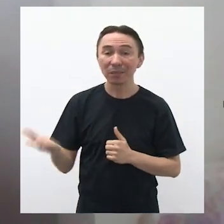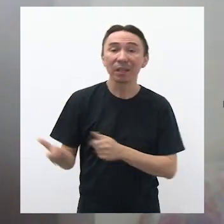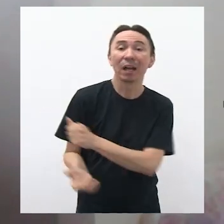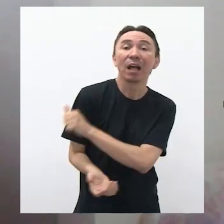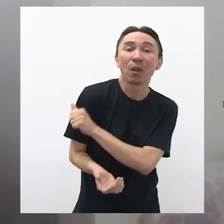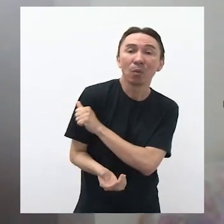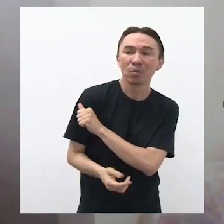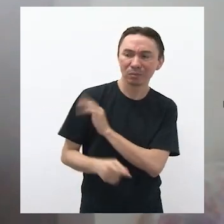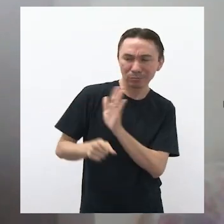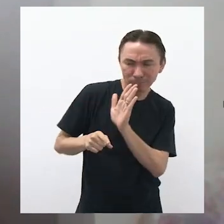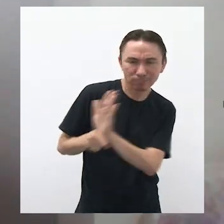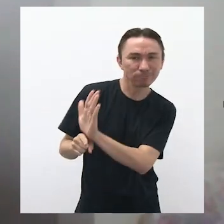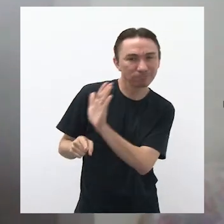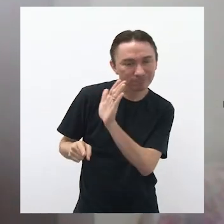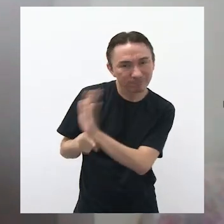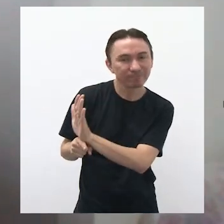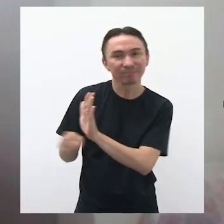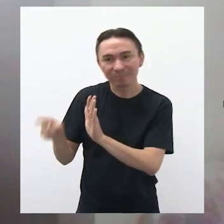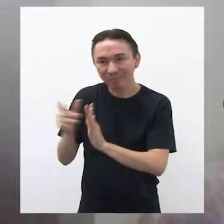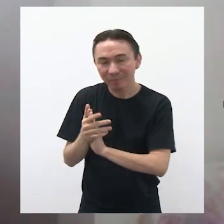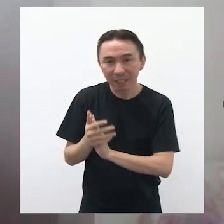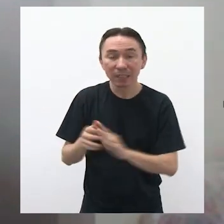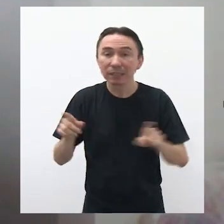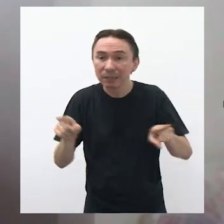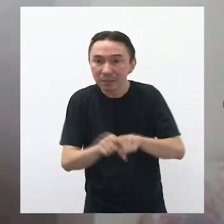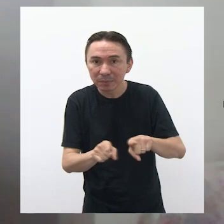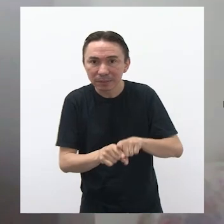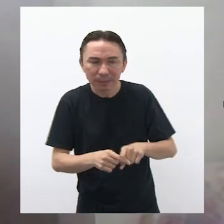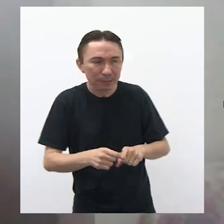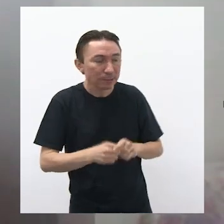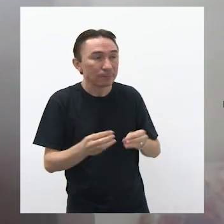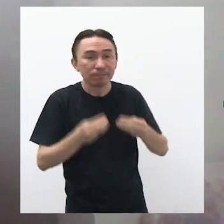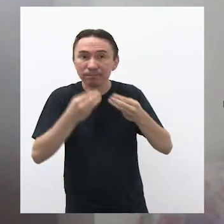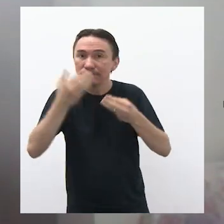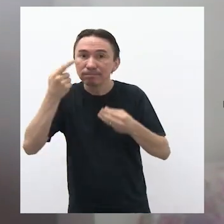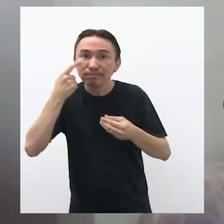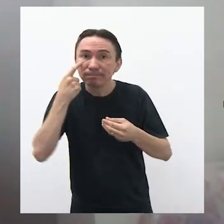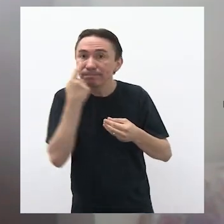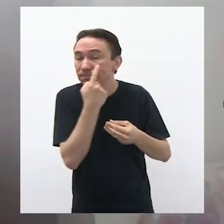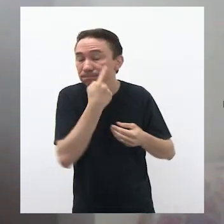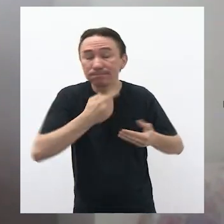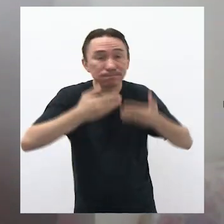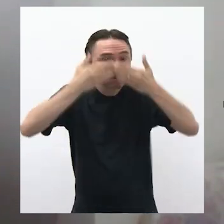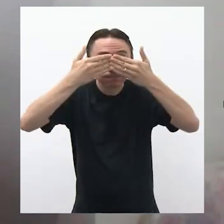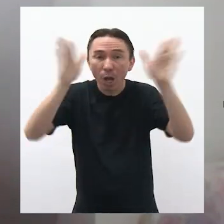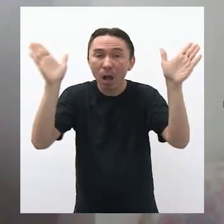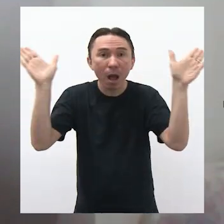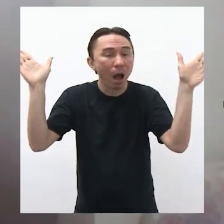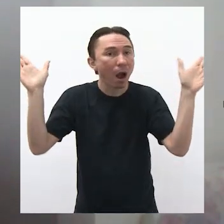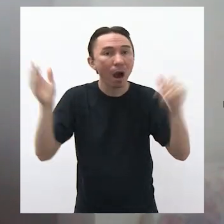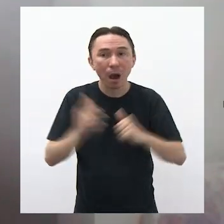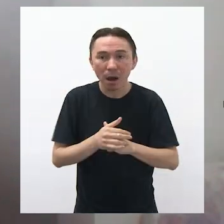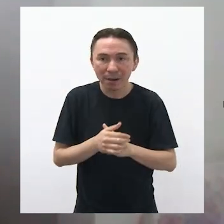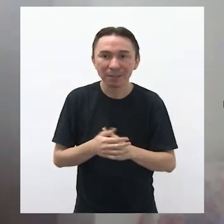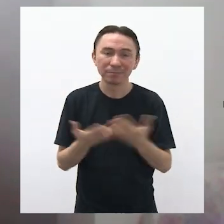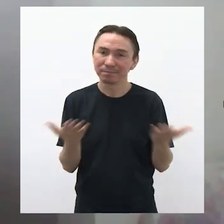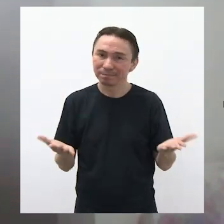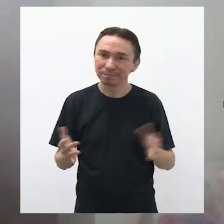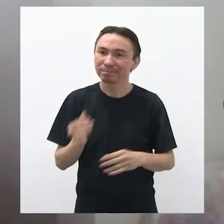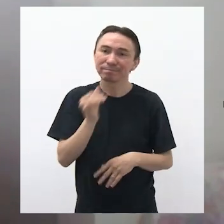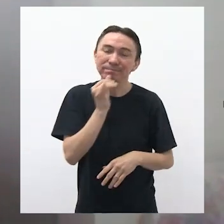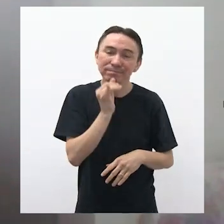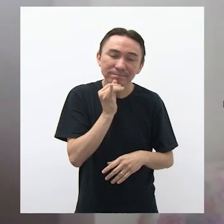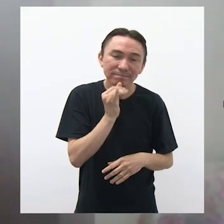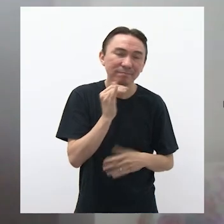ter esse olhar, né? A conseguir que ele também amplie esse olhar, que ele também olhe ali e fale assim, ninguém vai olhar